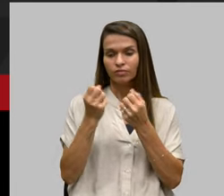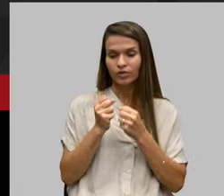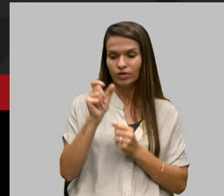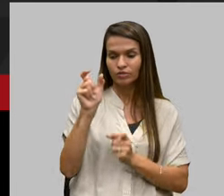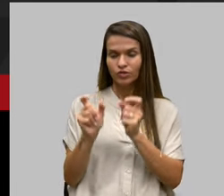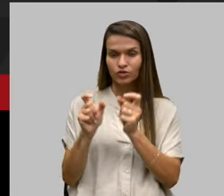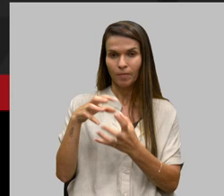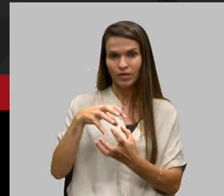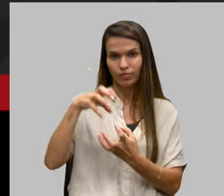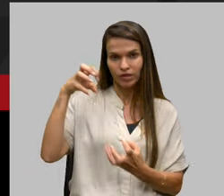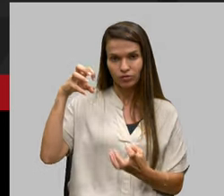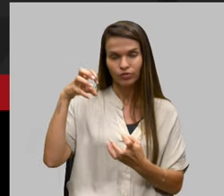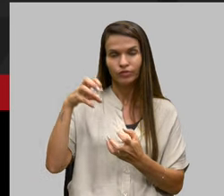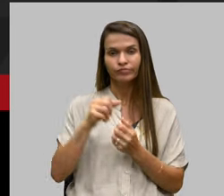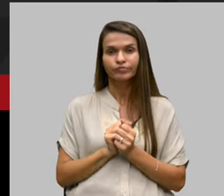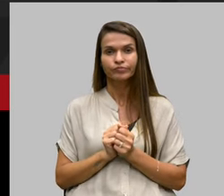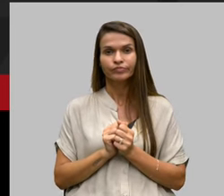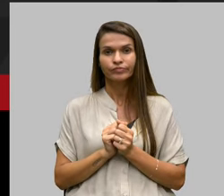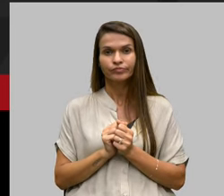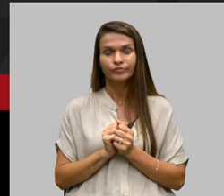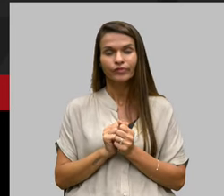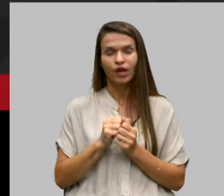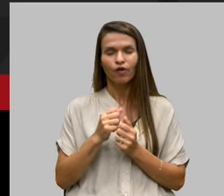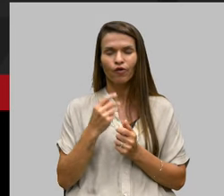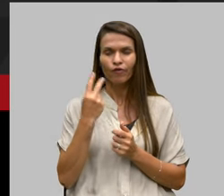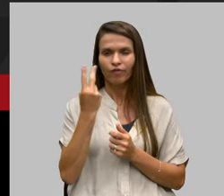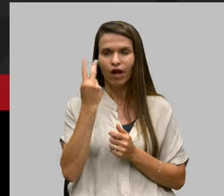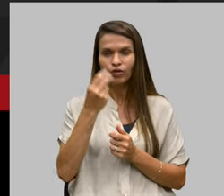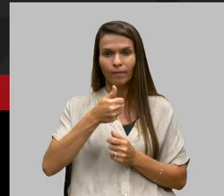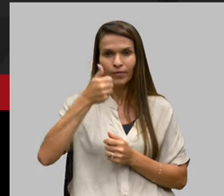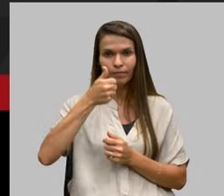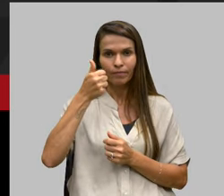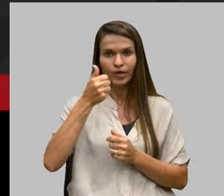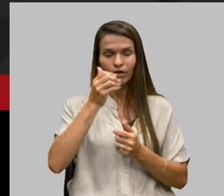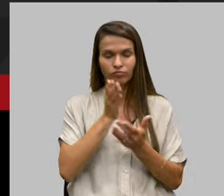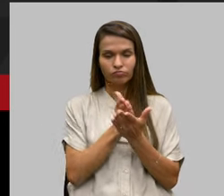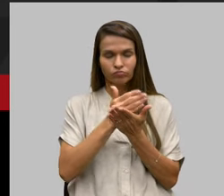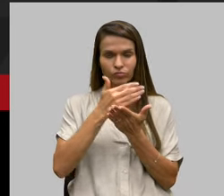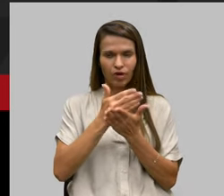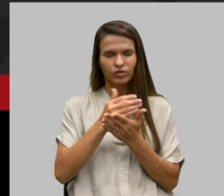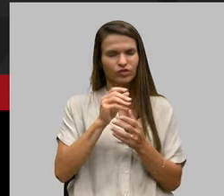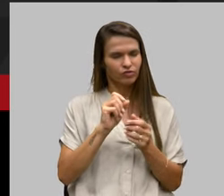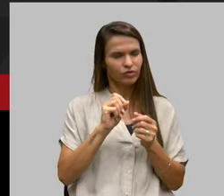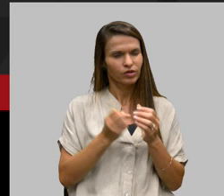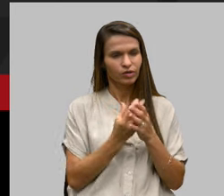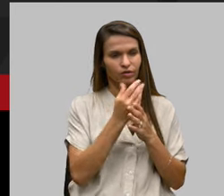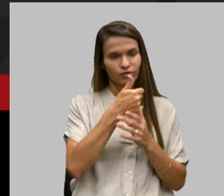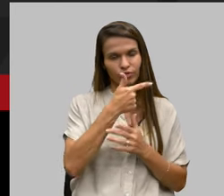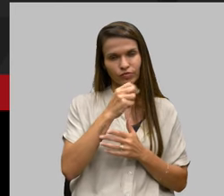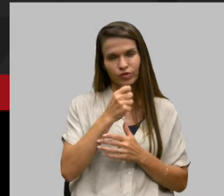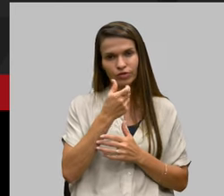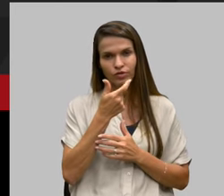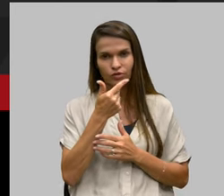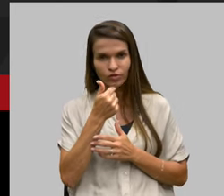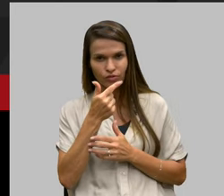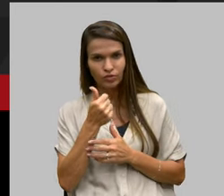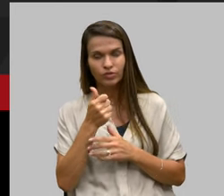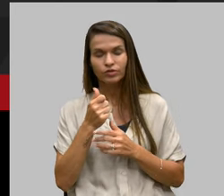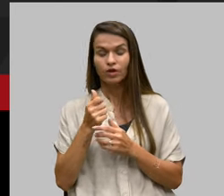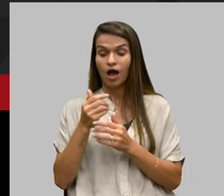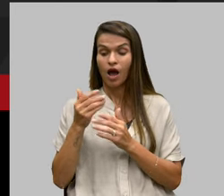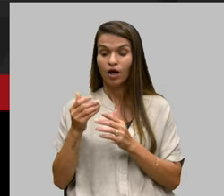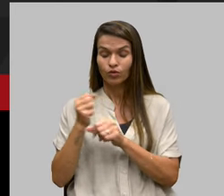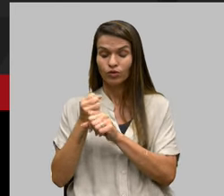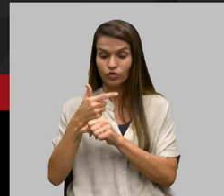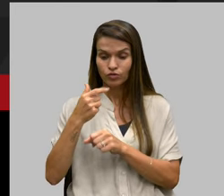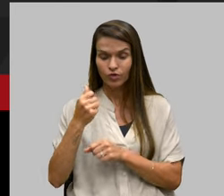então demandaria Eh o valor da primeira prestação a gente fez esse estudo em 2012 né em 2016 Seria a primeira prestação